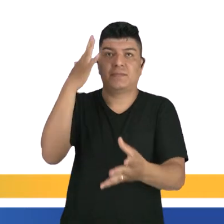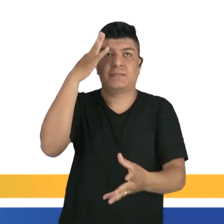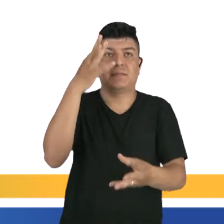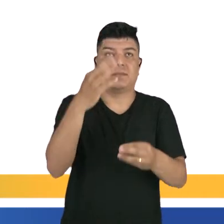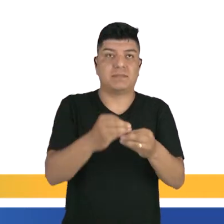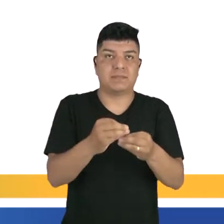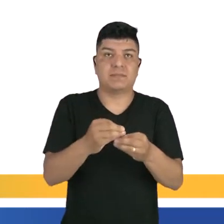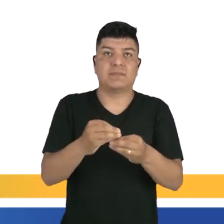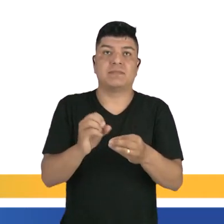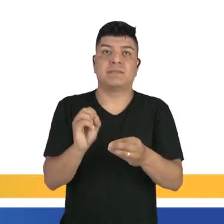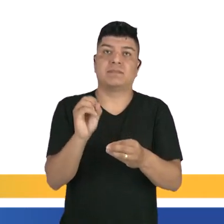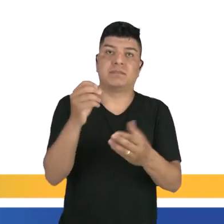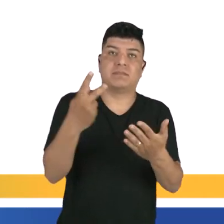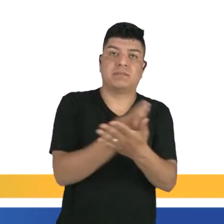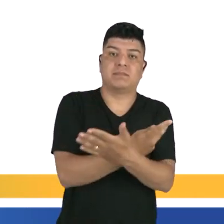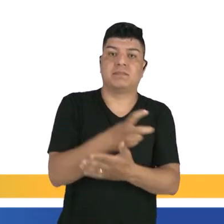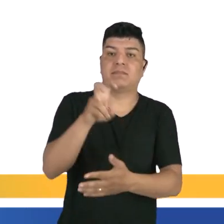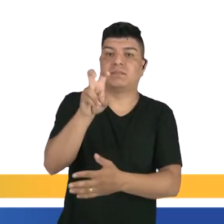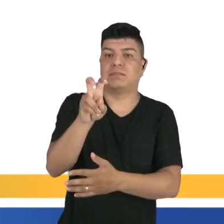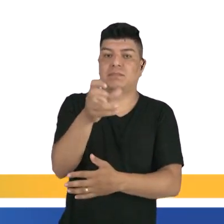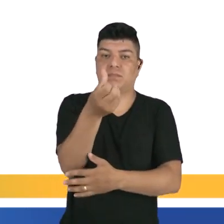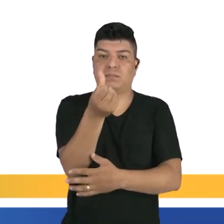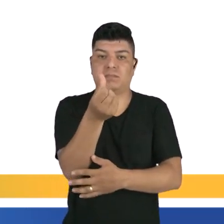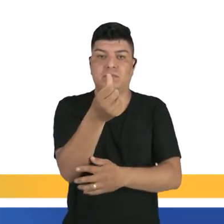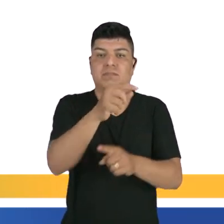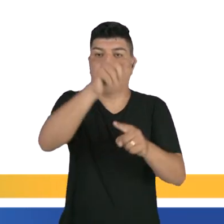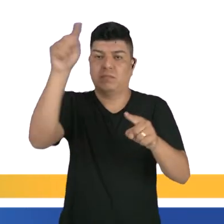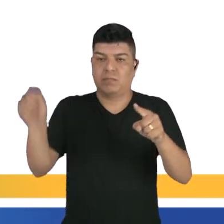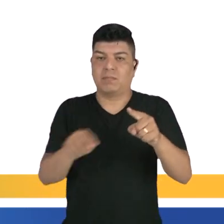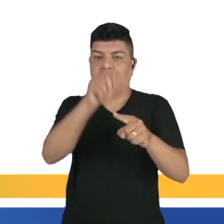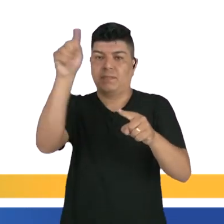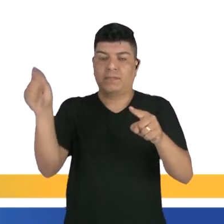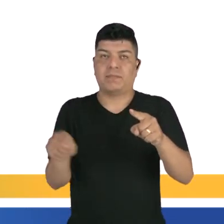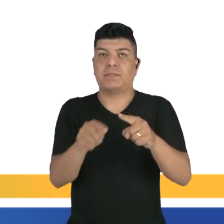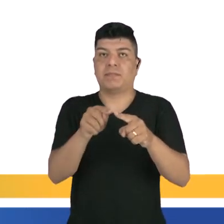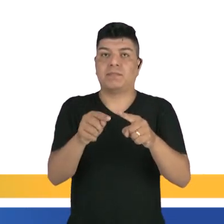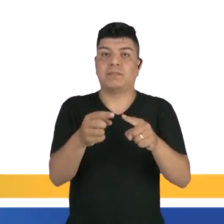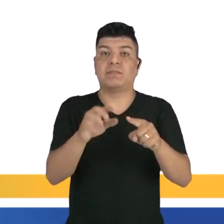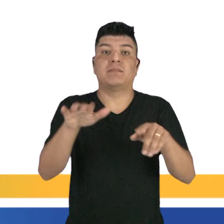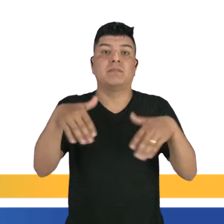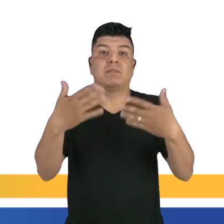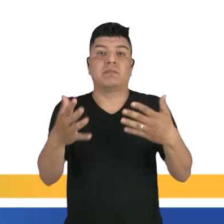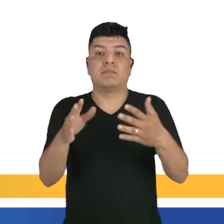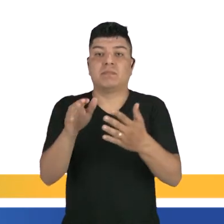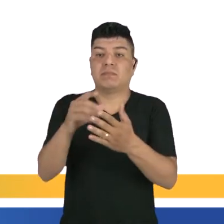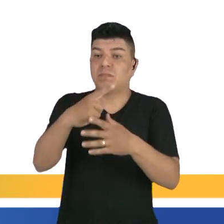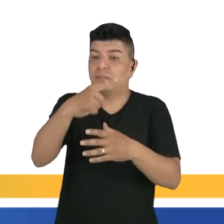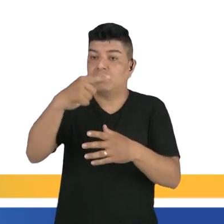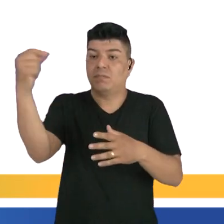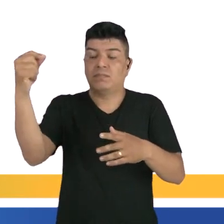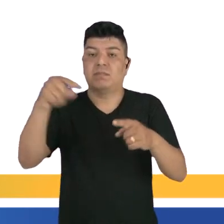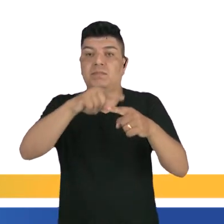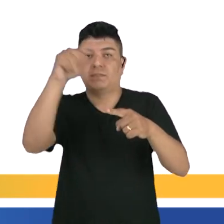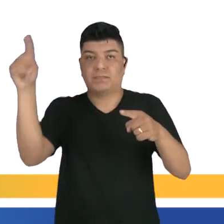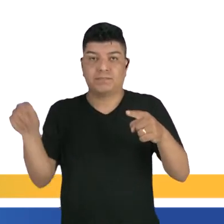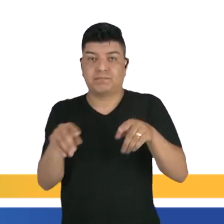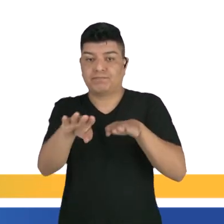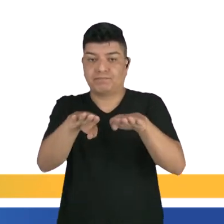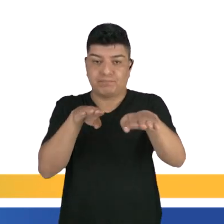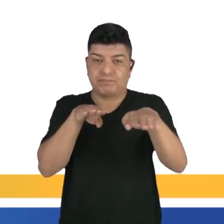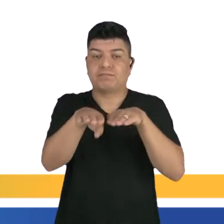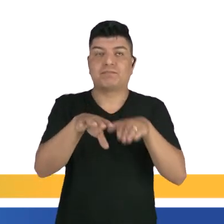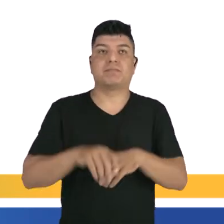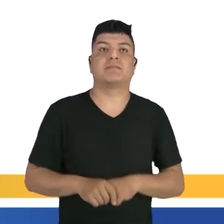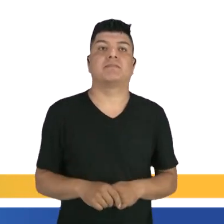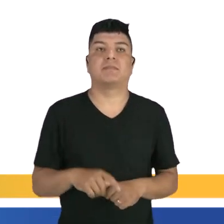foi realizada com 56 voltas no autódromo, em que volta o competidor foi retirado da pista? Então, aí eu